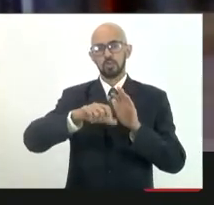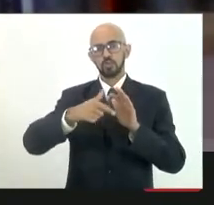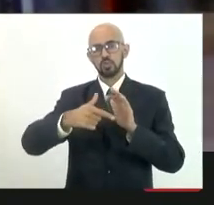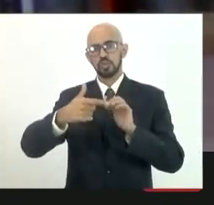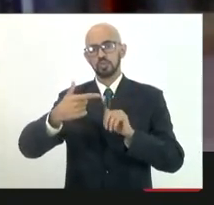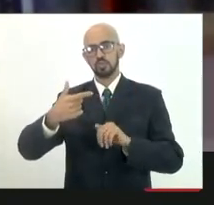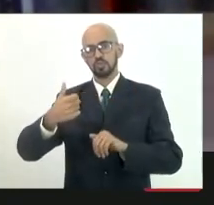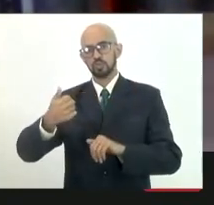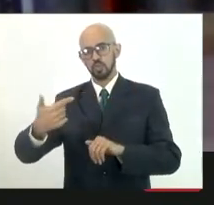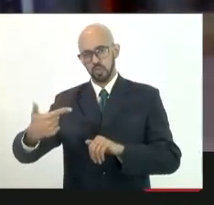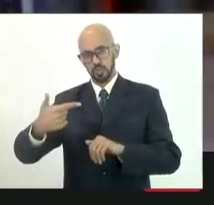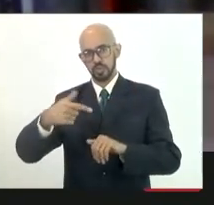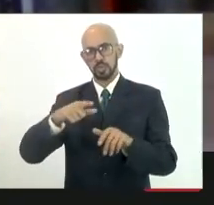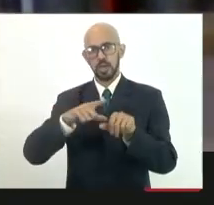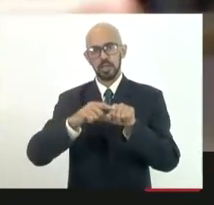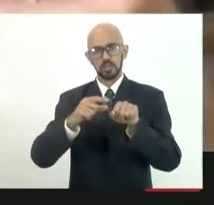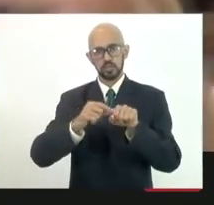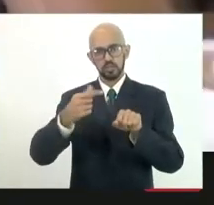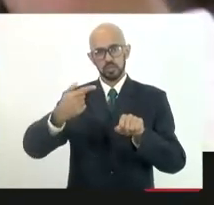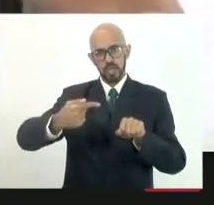artigo 7º, que bota